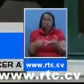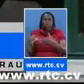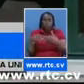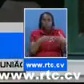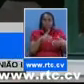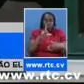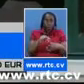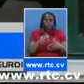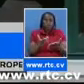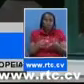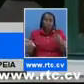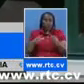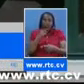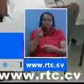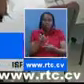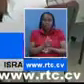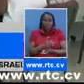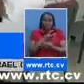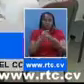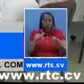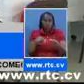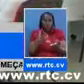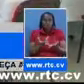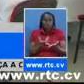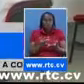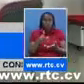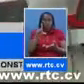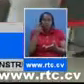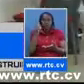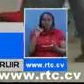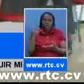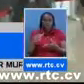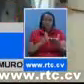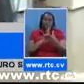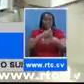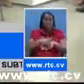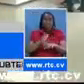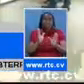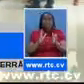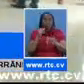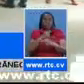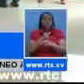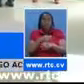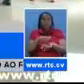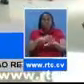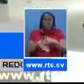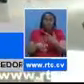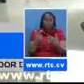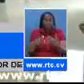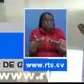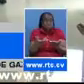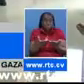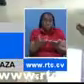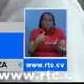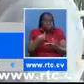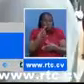liderança, para que consiga prestar esse serviço suficiente. Lúcio Pereira teve acesso imediato ao serviço prestado. Foi pura coincidência, porque